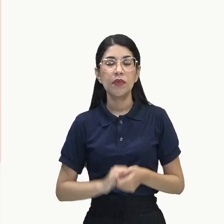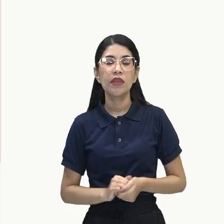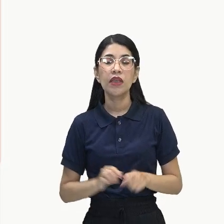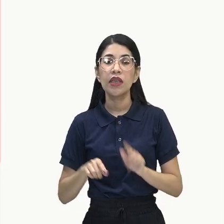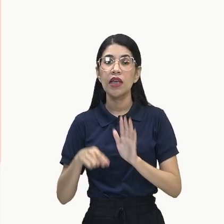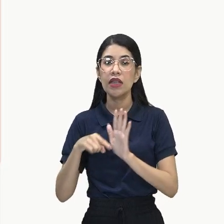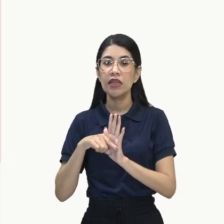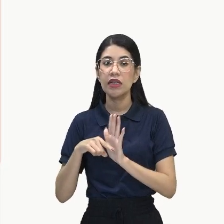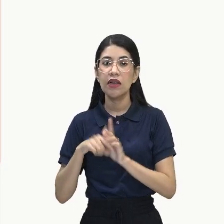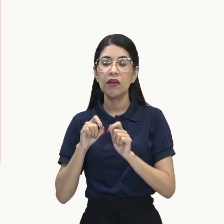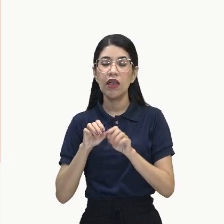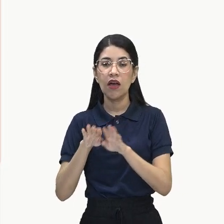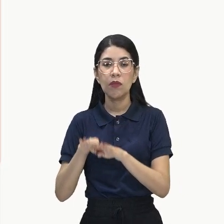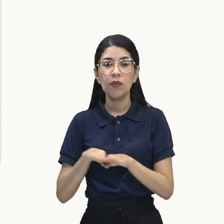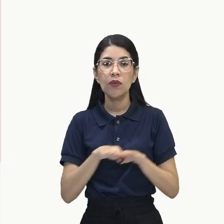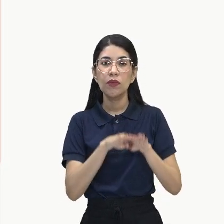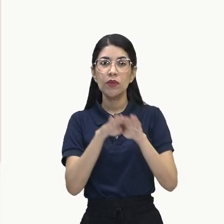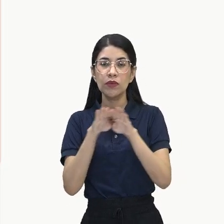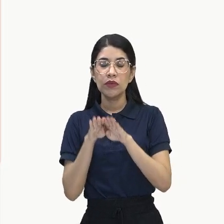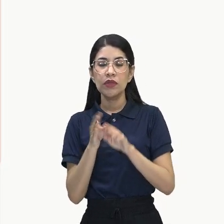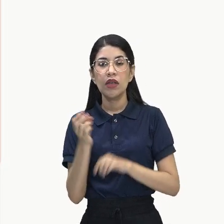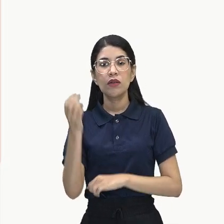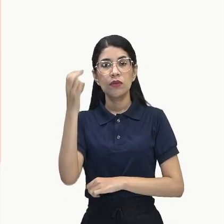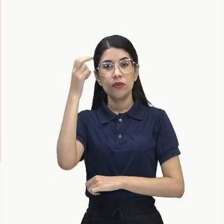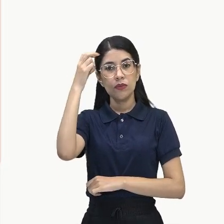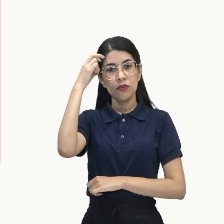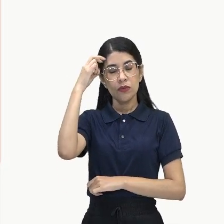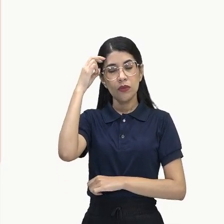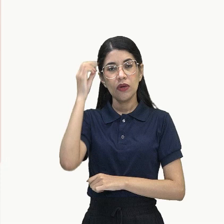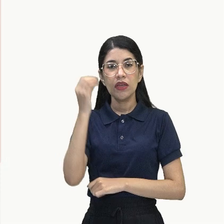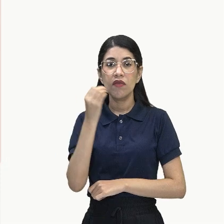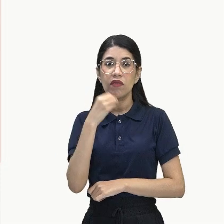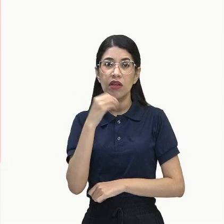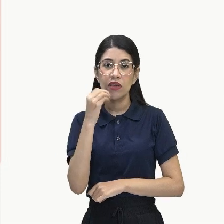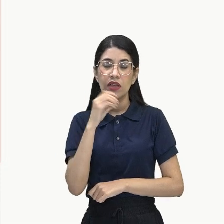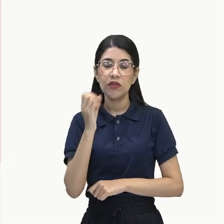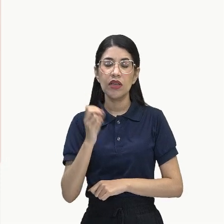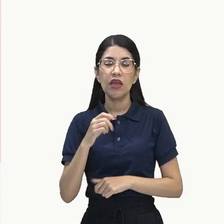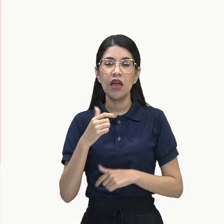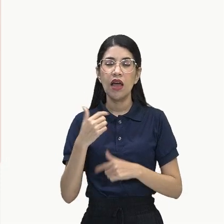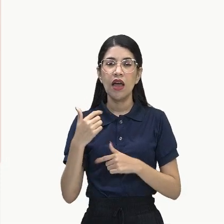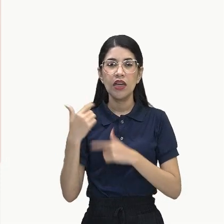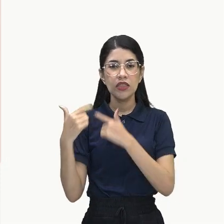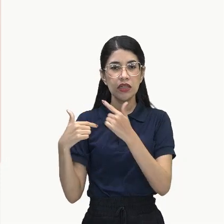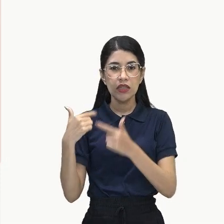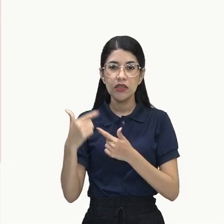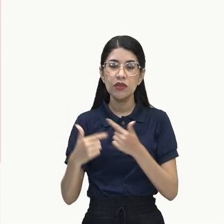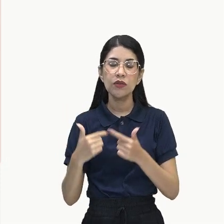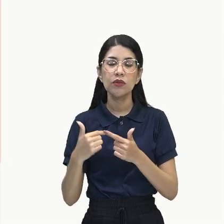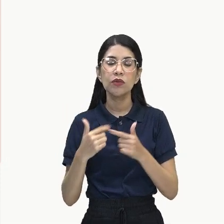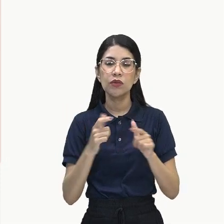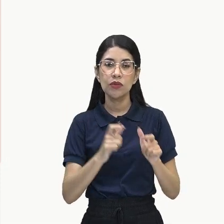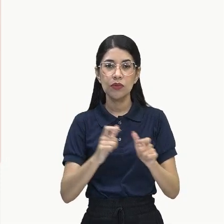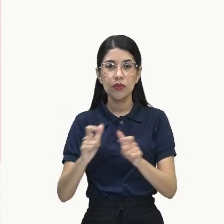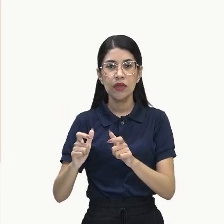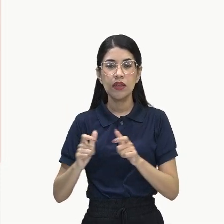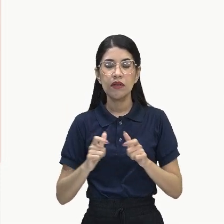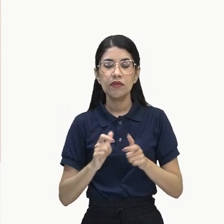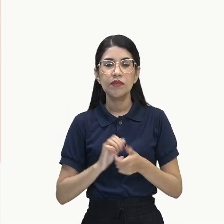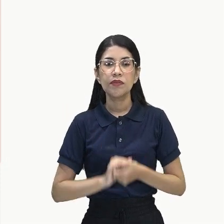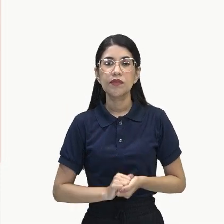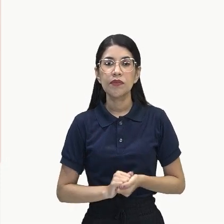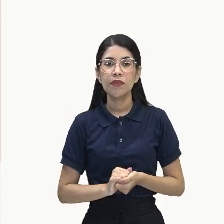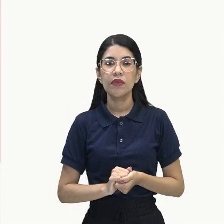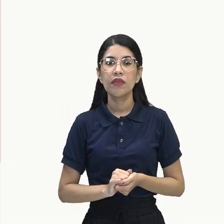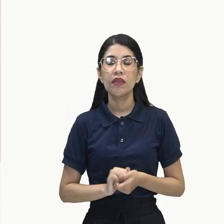a homogeneização cultural que enfraquece as culturas locais. Isso é um ponto negativo. Temos também